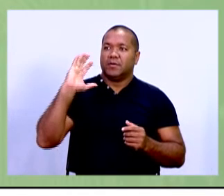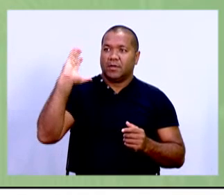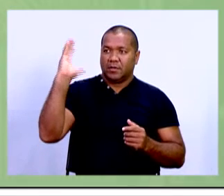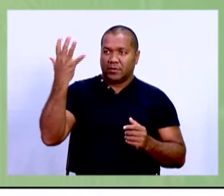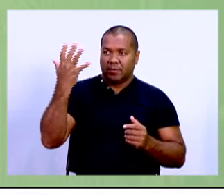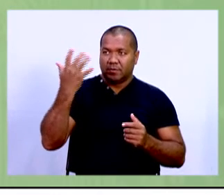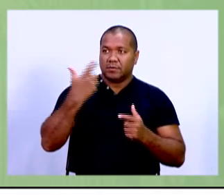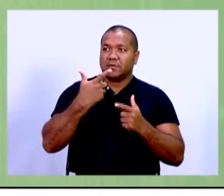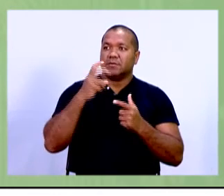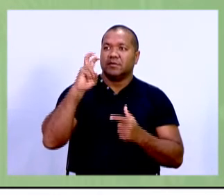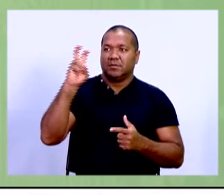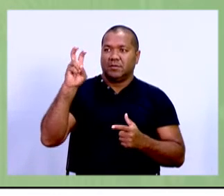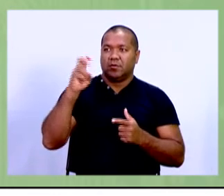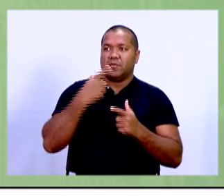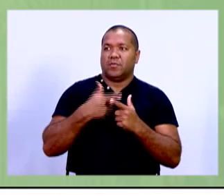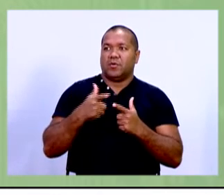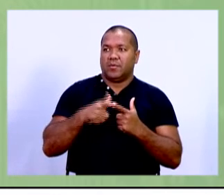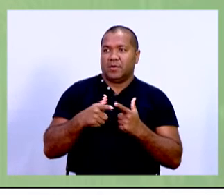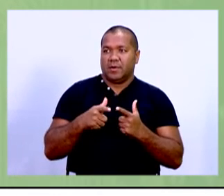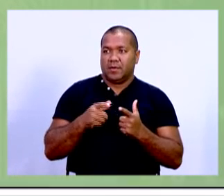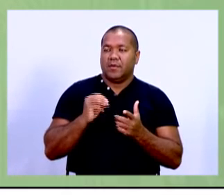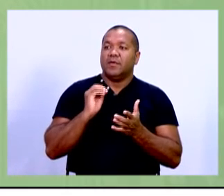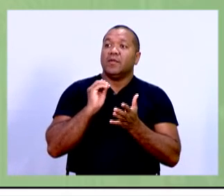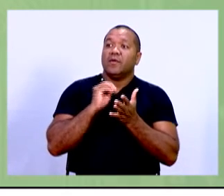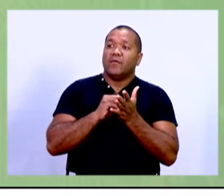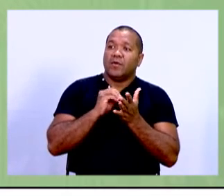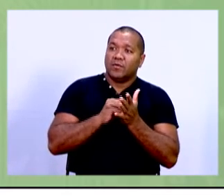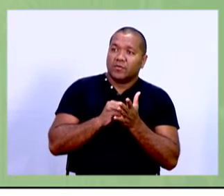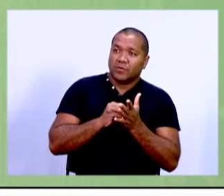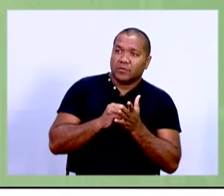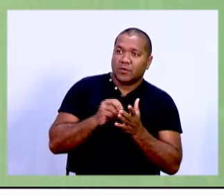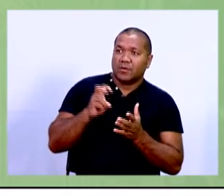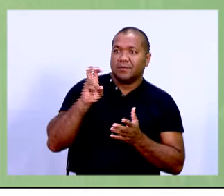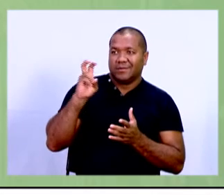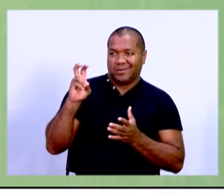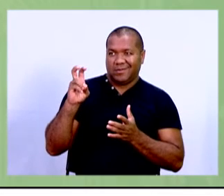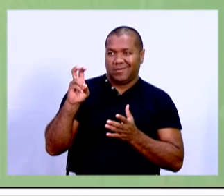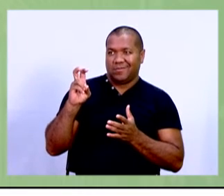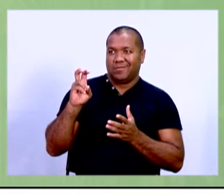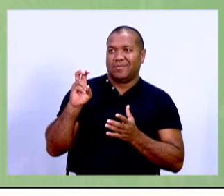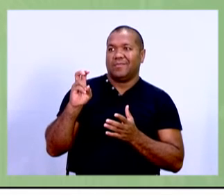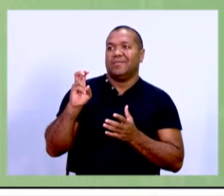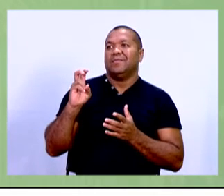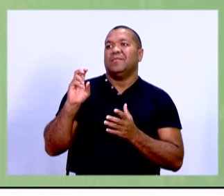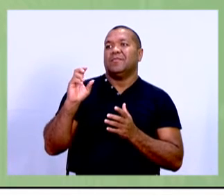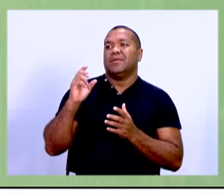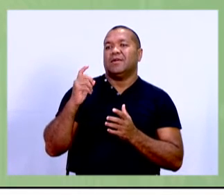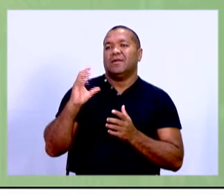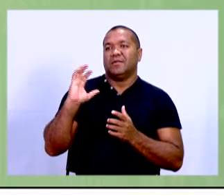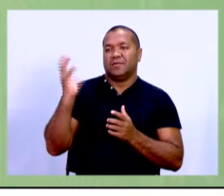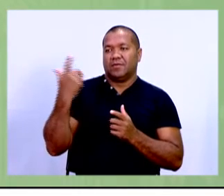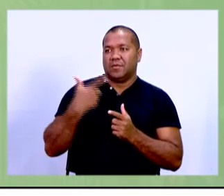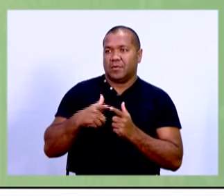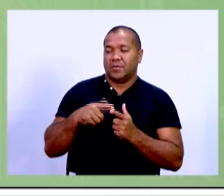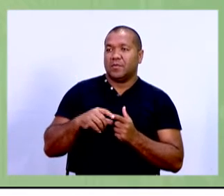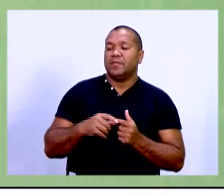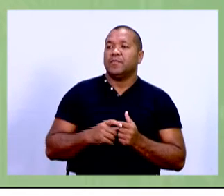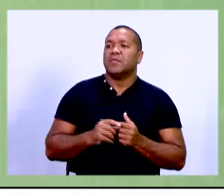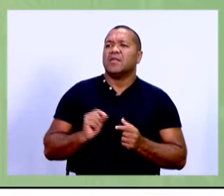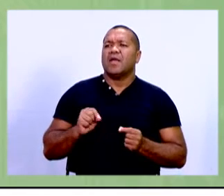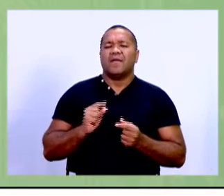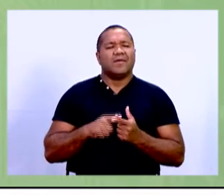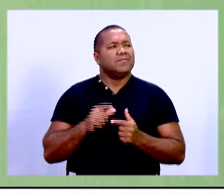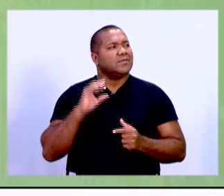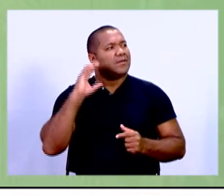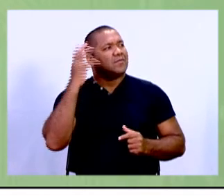5 histórias. Então, sobraram só 5 histórias para fazer, né? Então, eu tenho mais 5 dias para fazer. Aí, aconteceu um